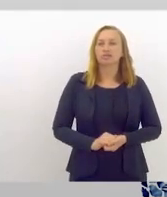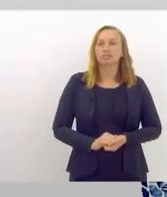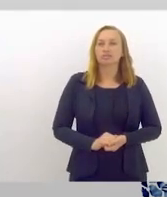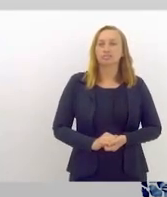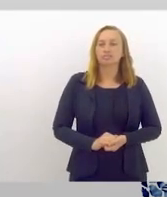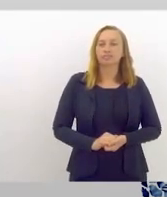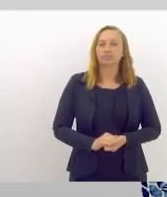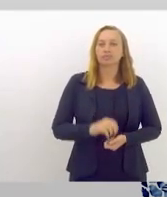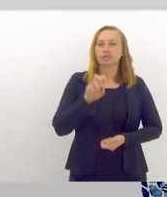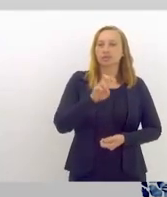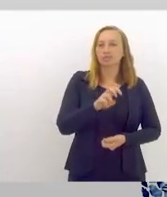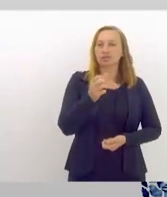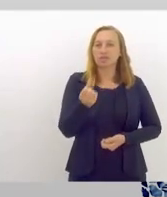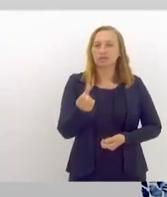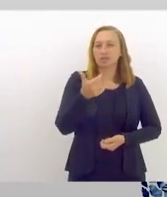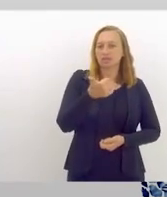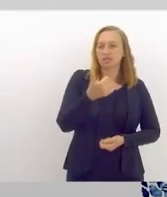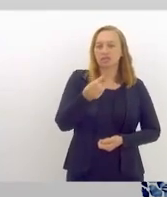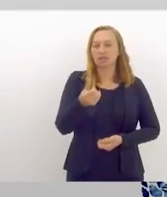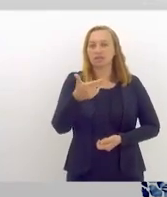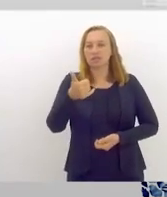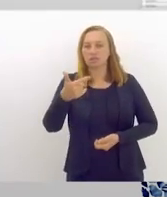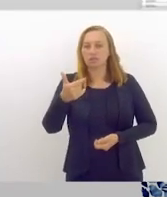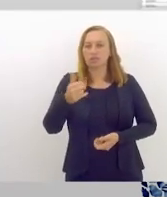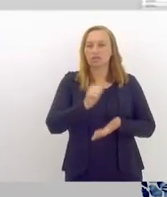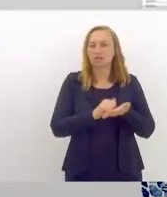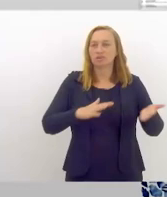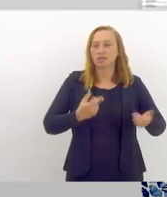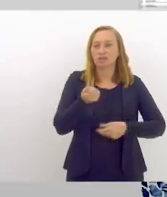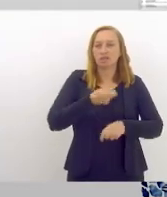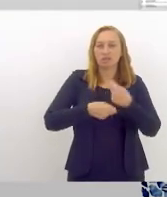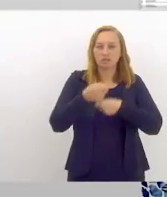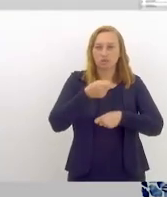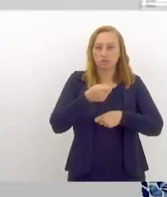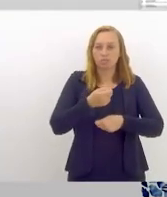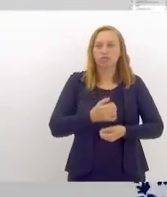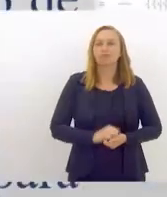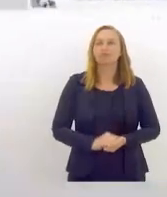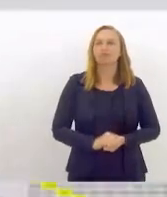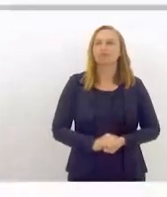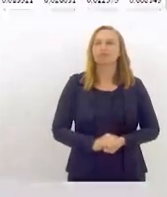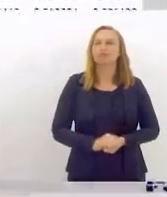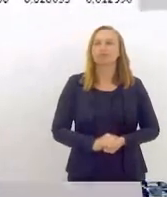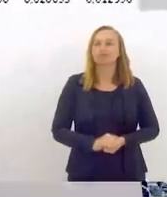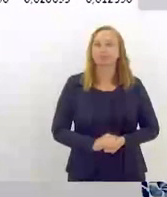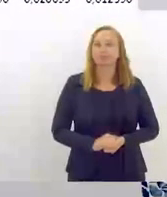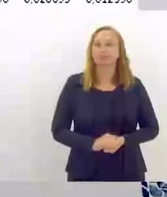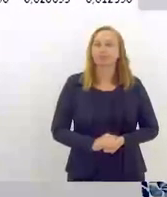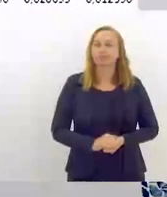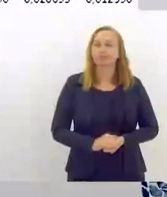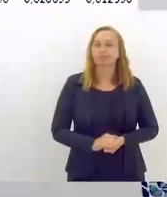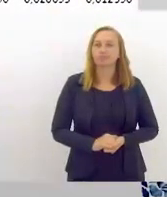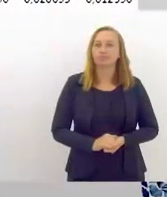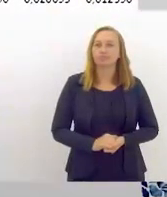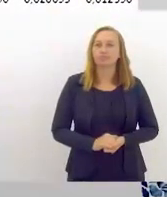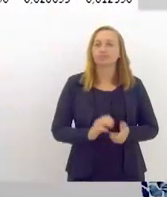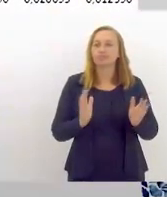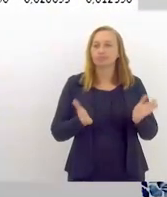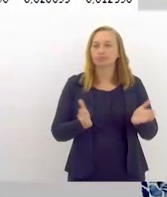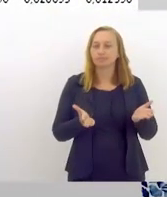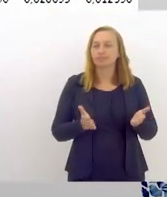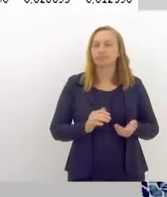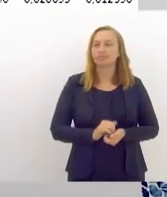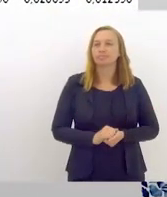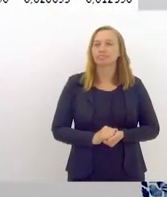agregação de 56 16 e 12 atividades econômicas ação atividade por atividade E agora deu certo